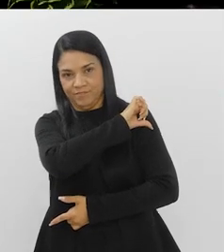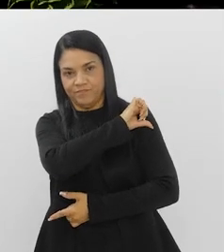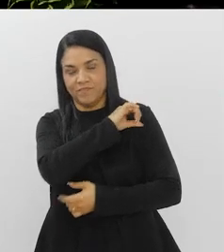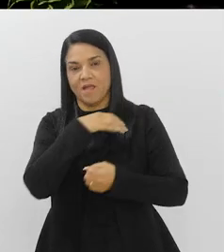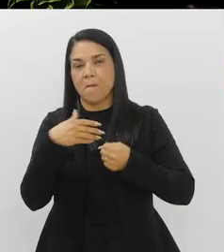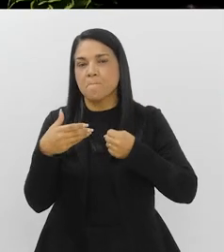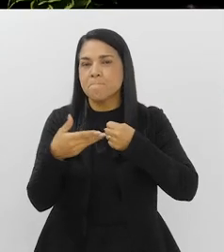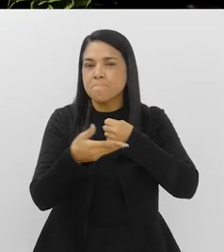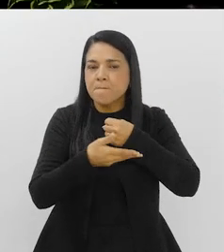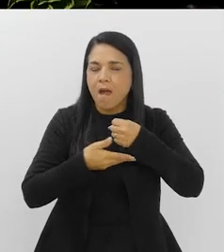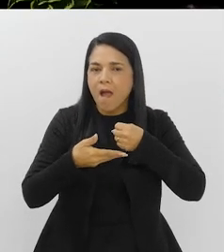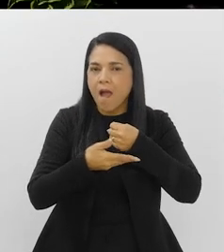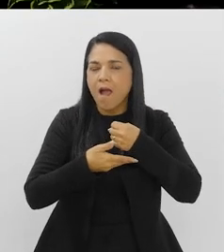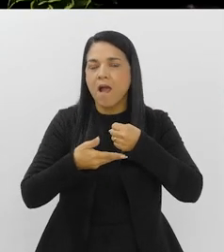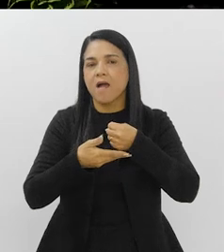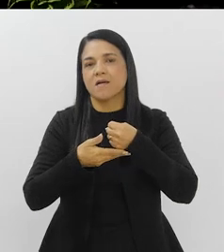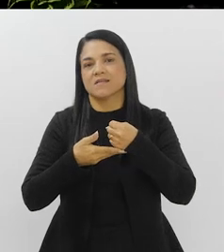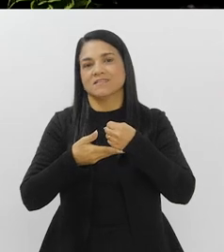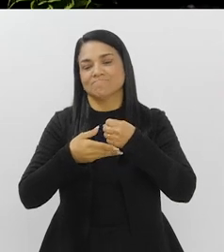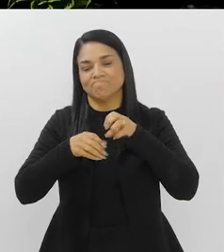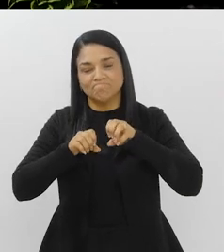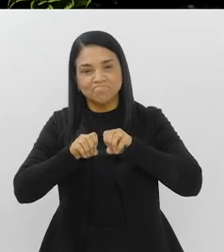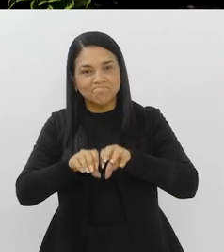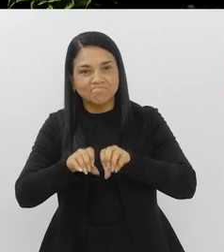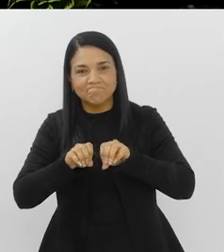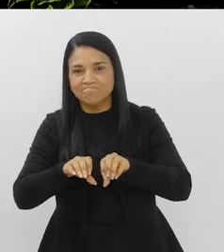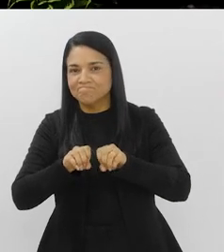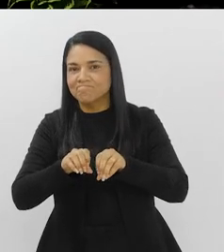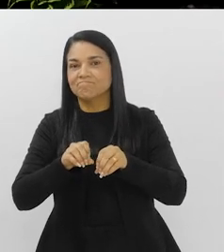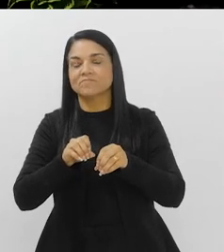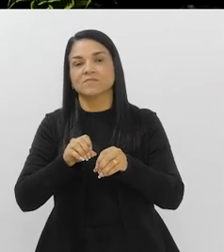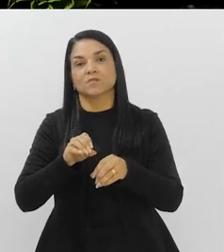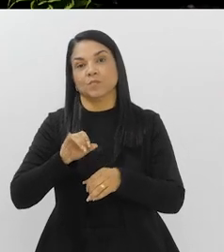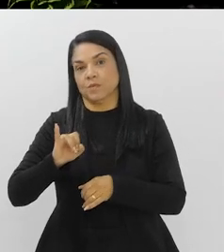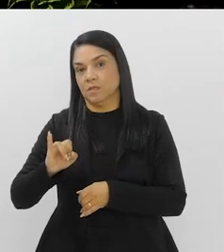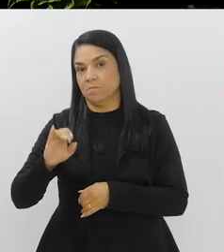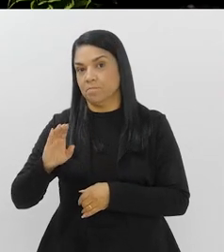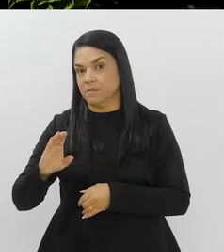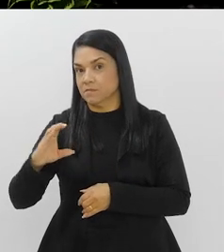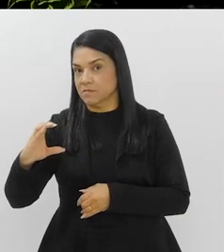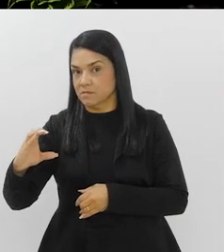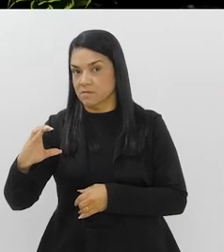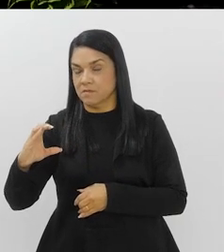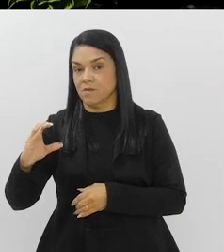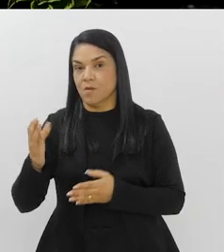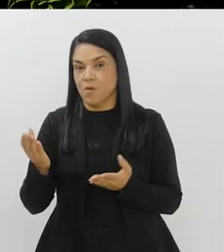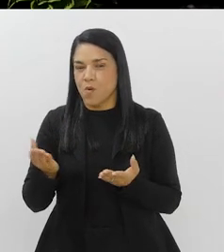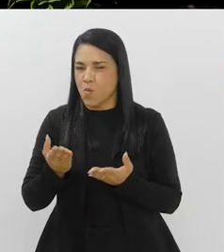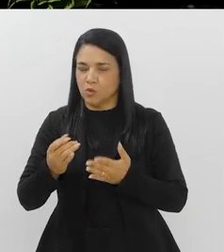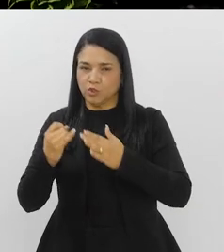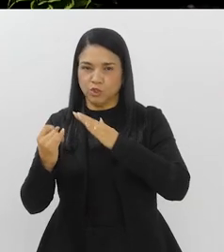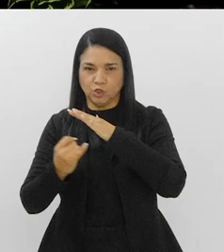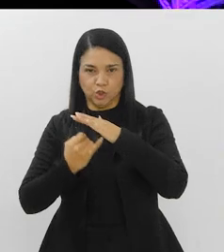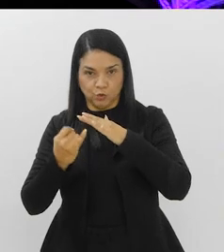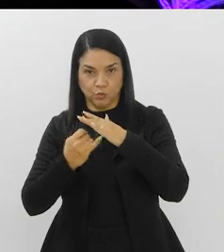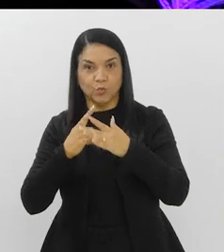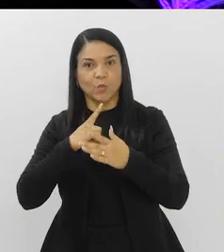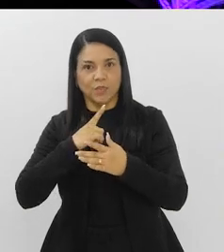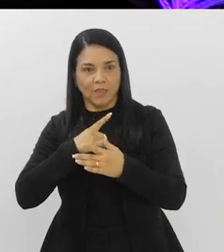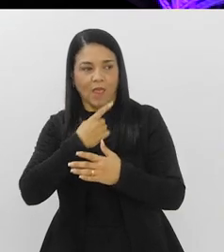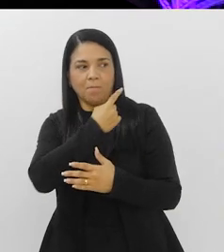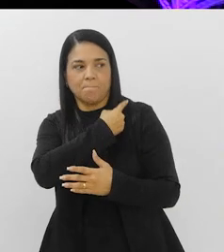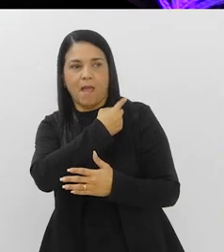todo o meu alicerce básico Educacional aconteceu ali obviamente que depois né o hoje o Instituto Benjamim